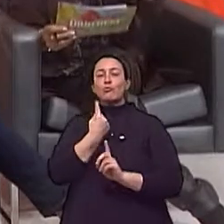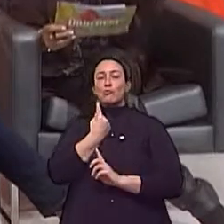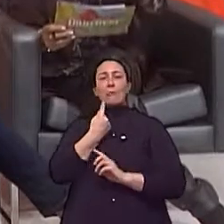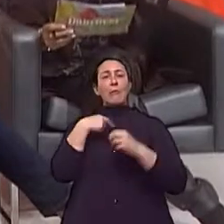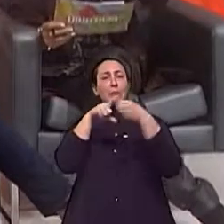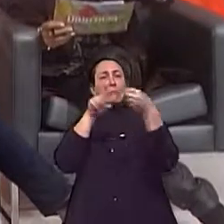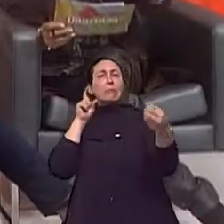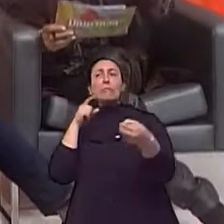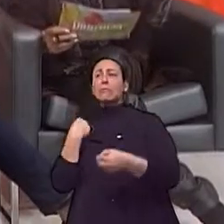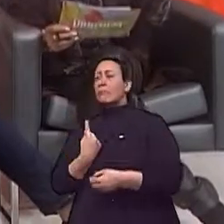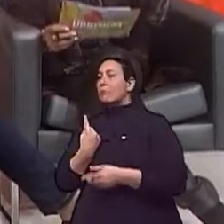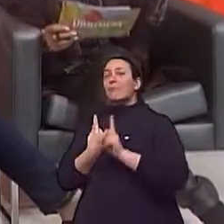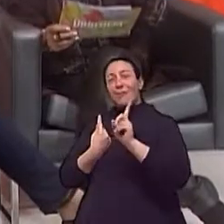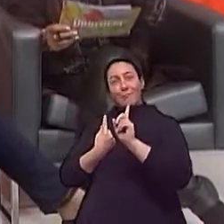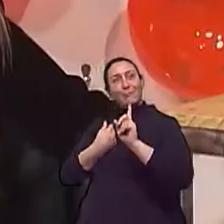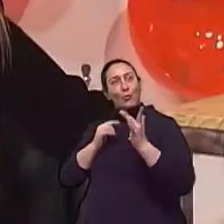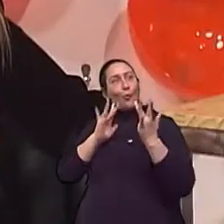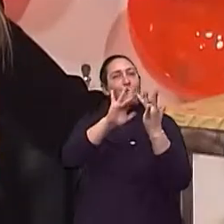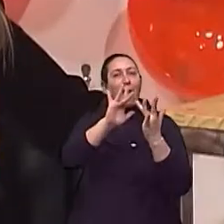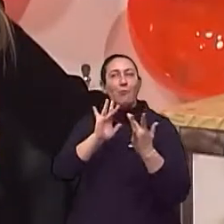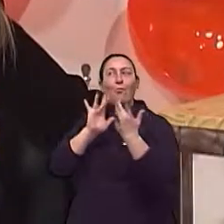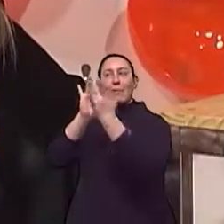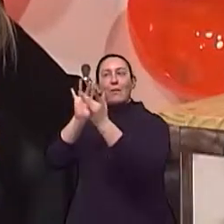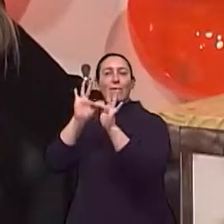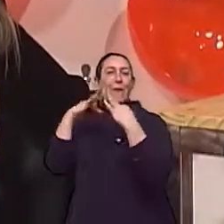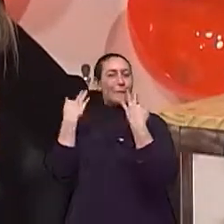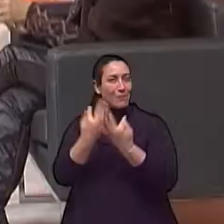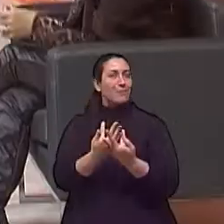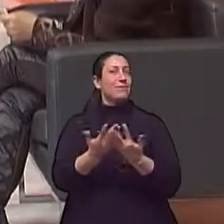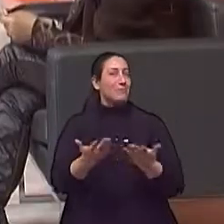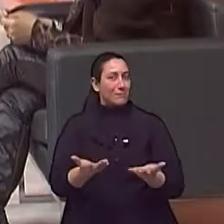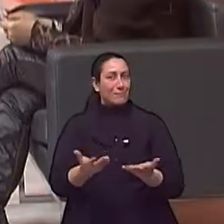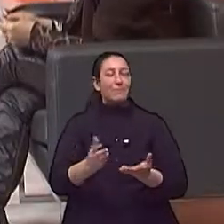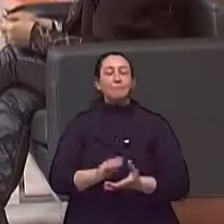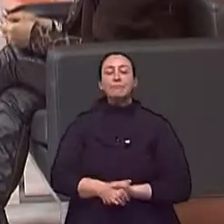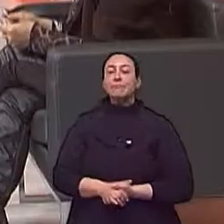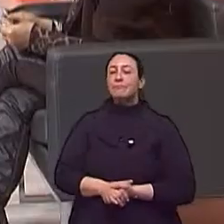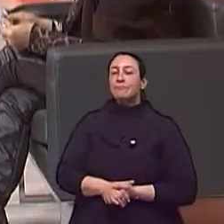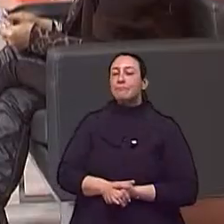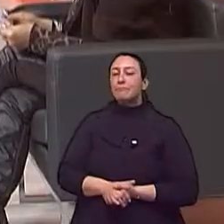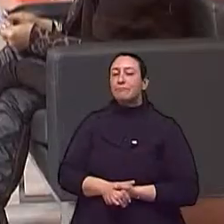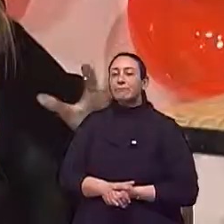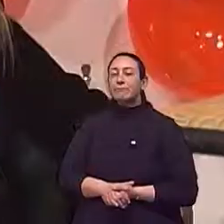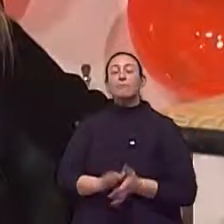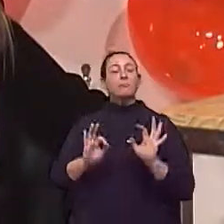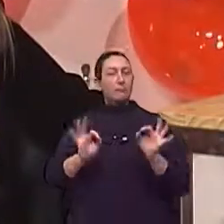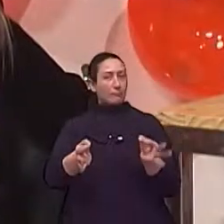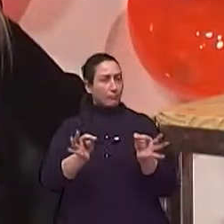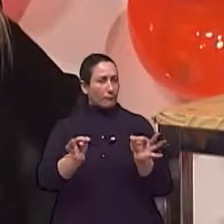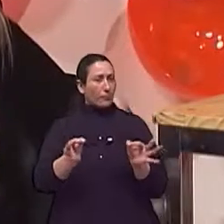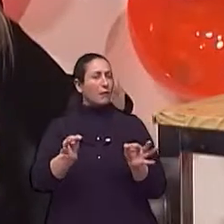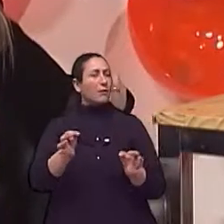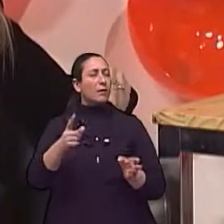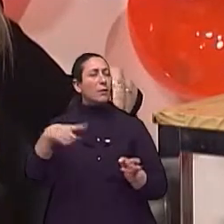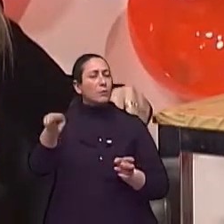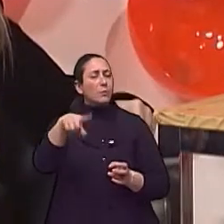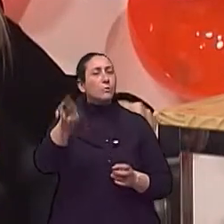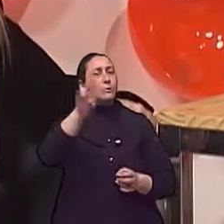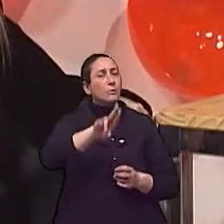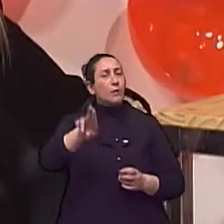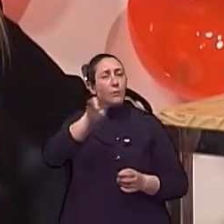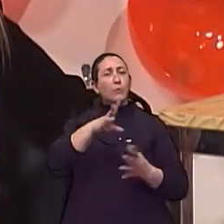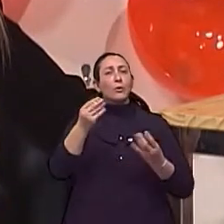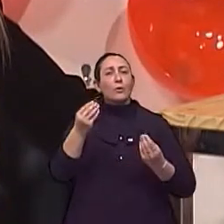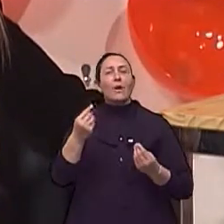sentindo que eles estão no dia de hoje aqui uhum né neste mundo é eu acho que eles também usaram muito a o